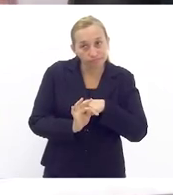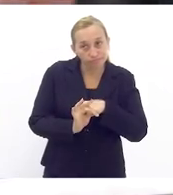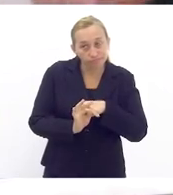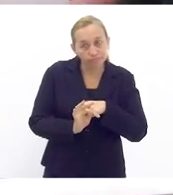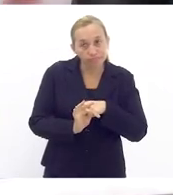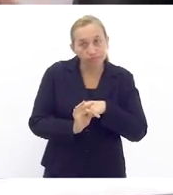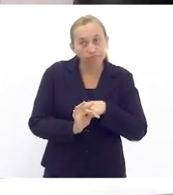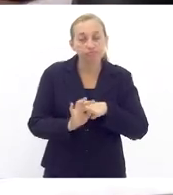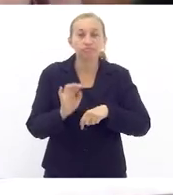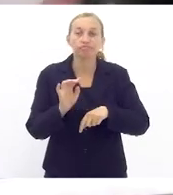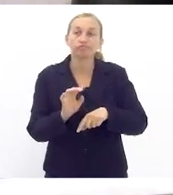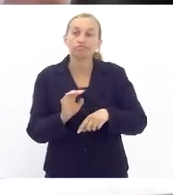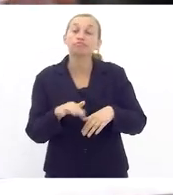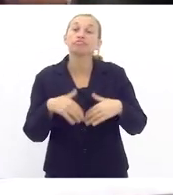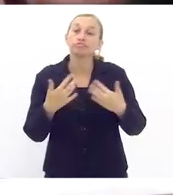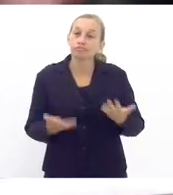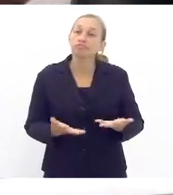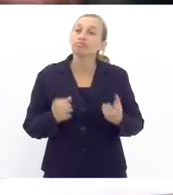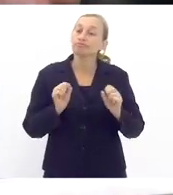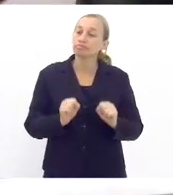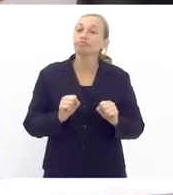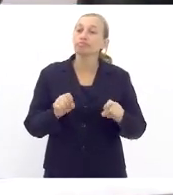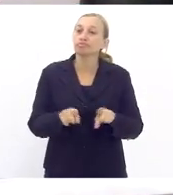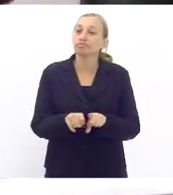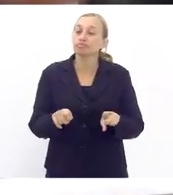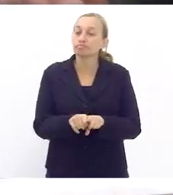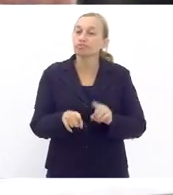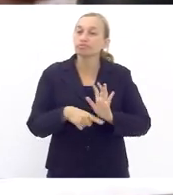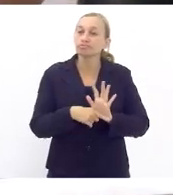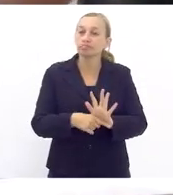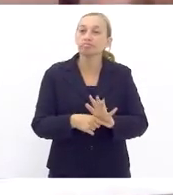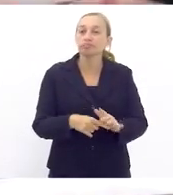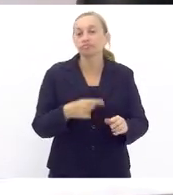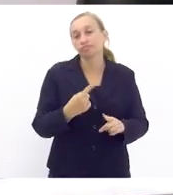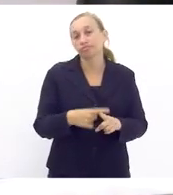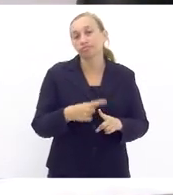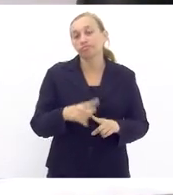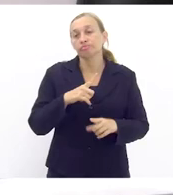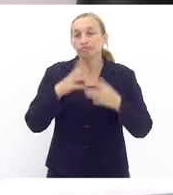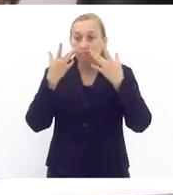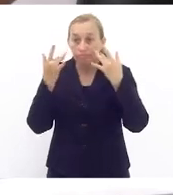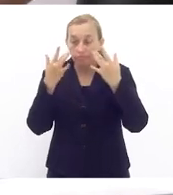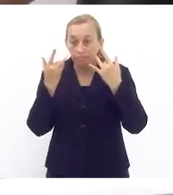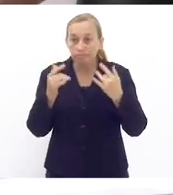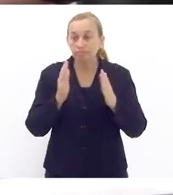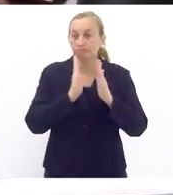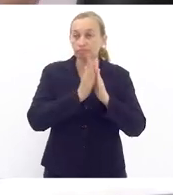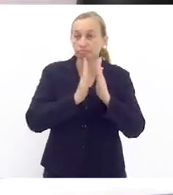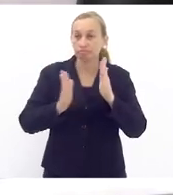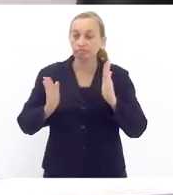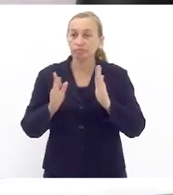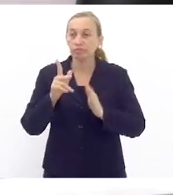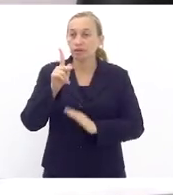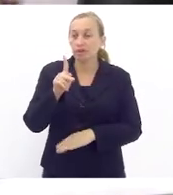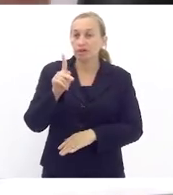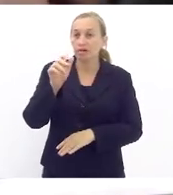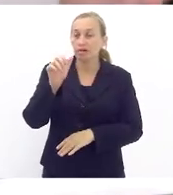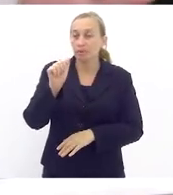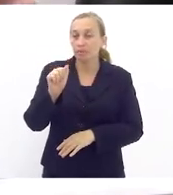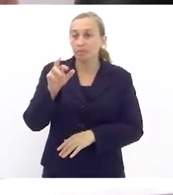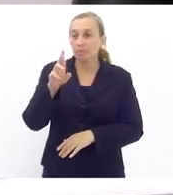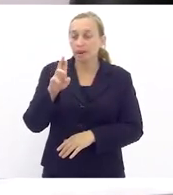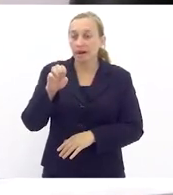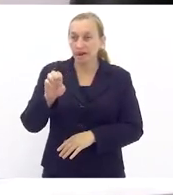equipados né então a gente pode também se ajudar até porque a gente tem o teatro da biblioteca Parque Estadual que é próximo ao Liceu